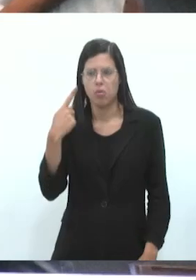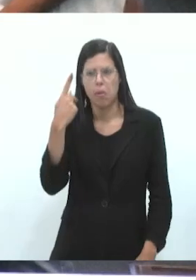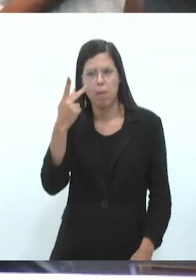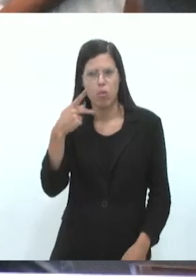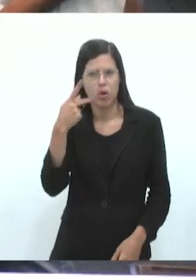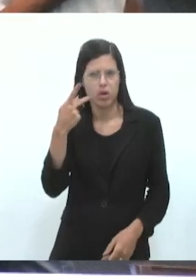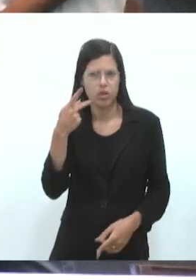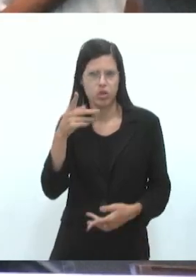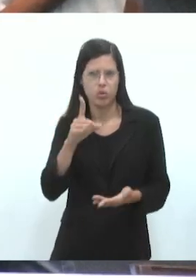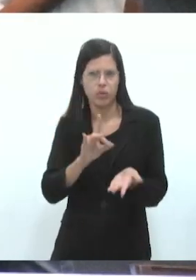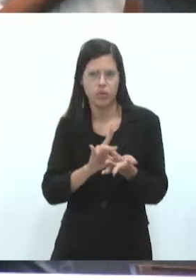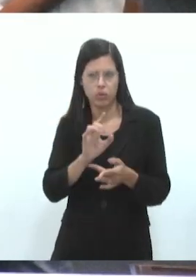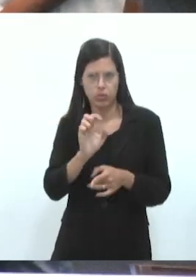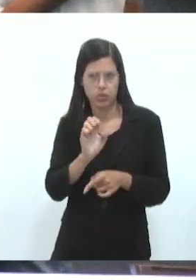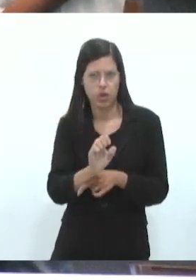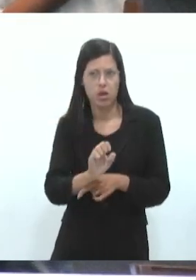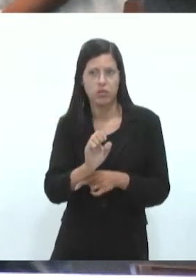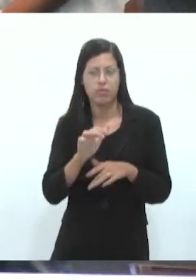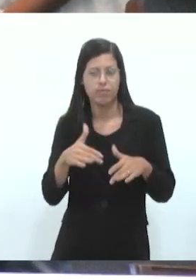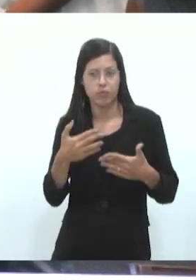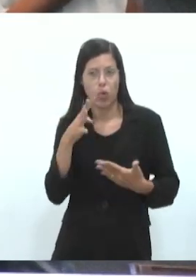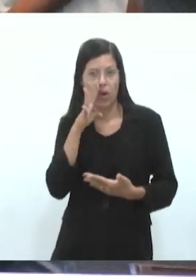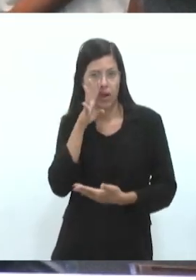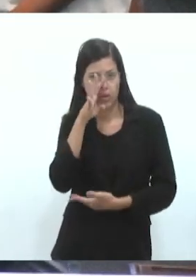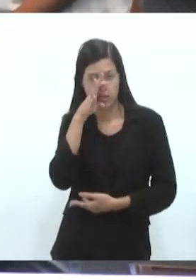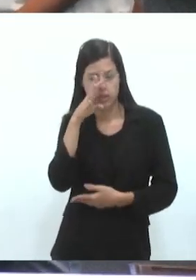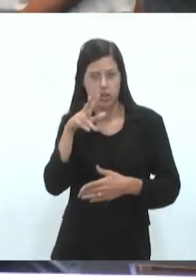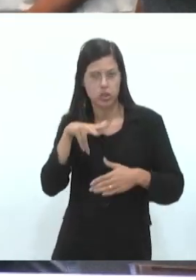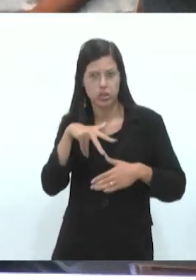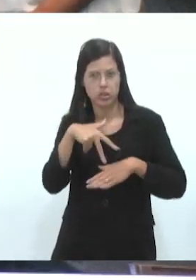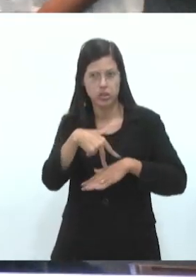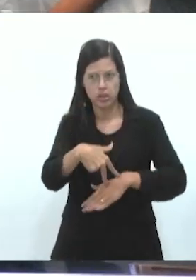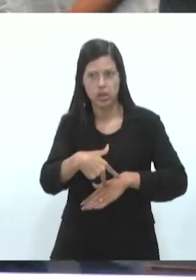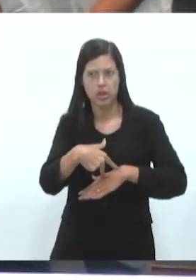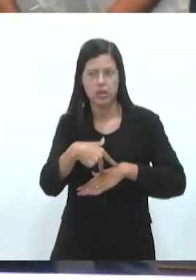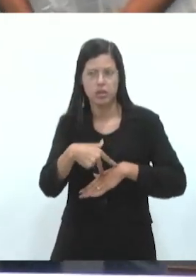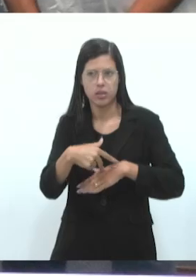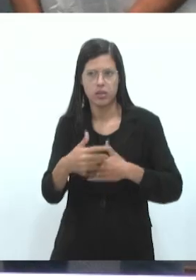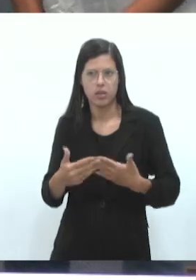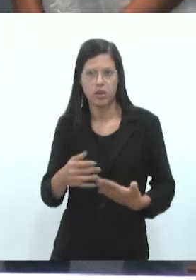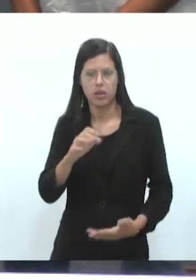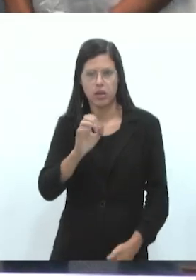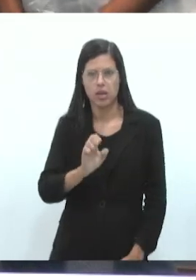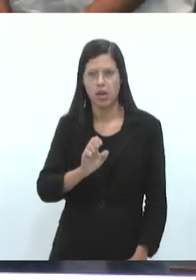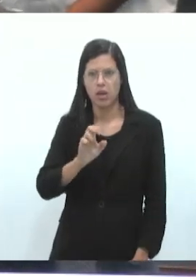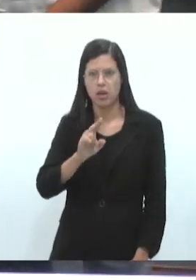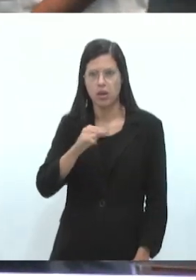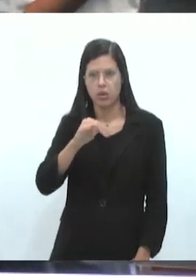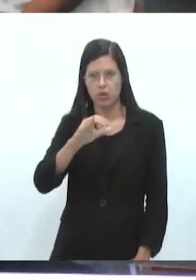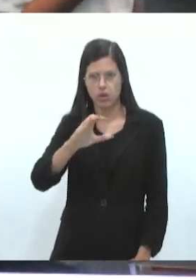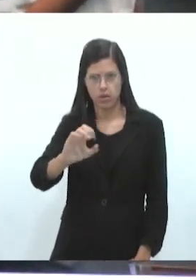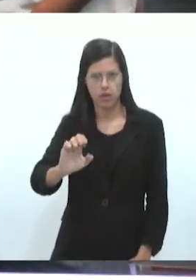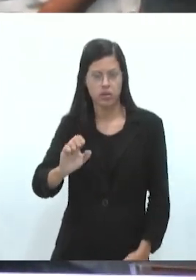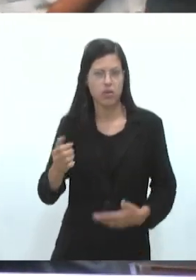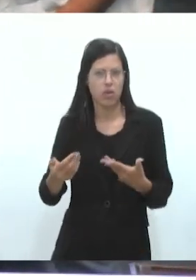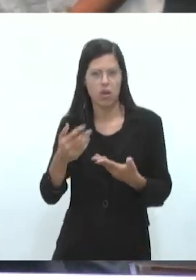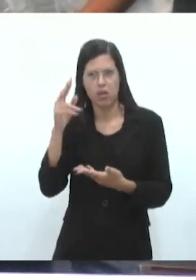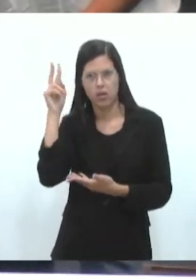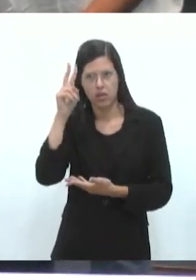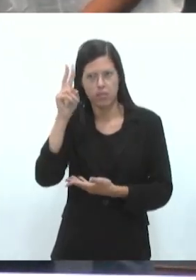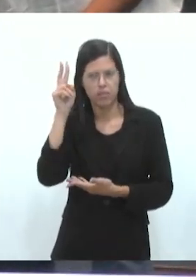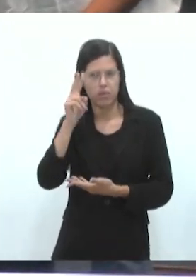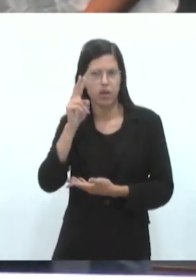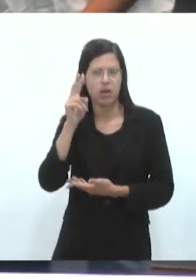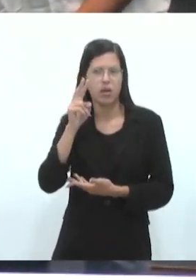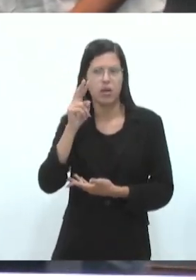Então, a resistência, aí sim, a resistência da Eunice Paiva que agora lembrada e saudada por